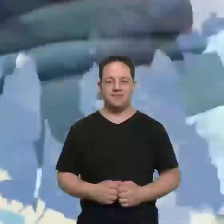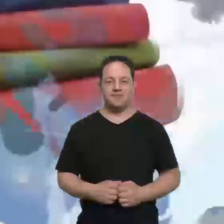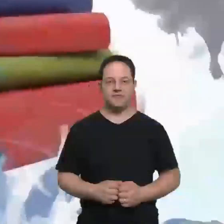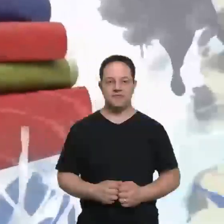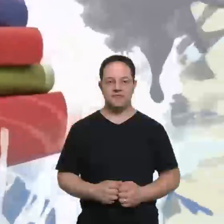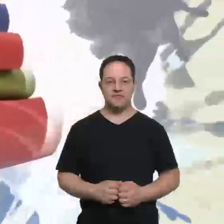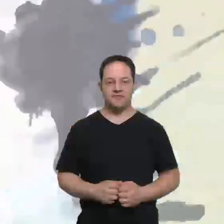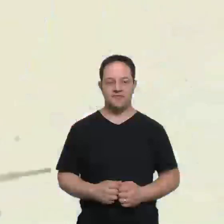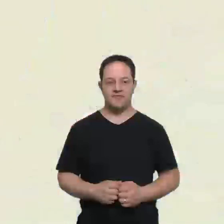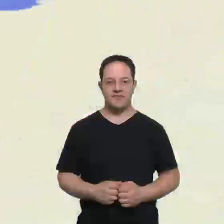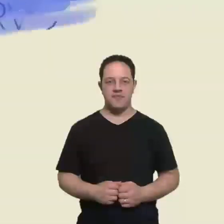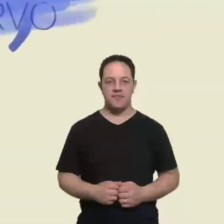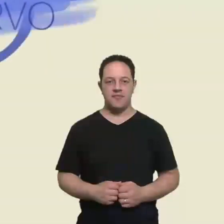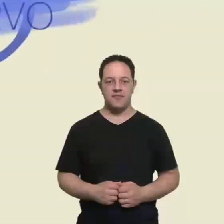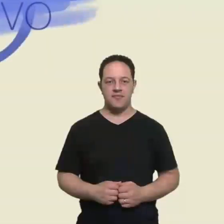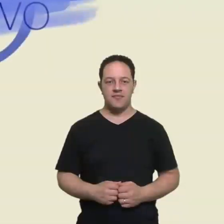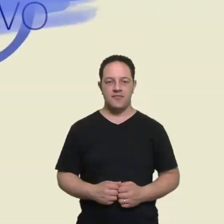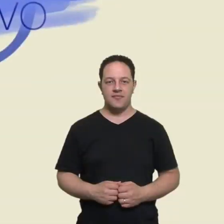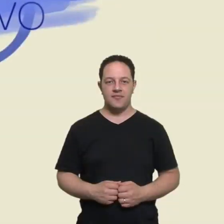o